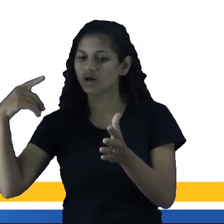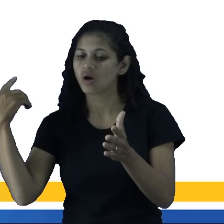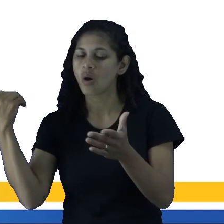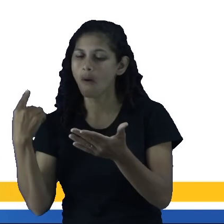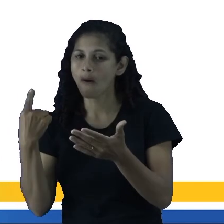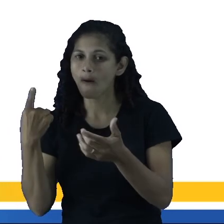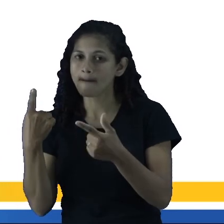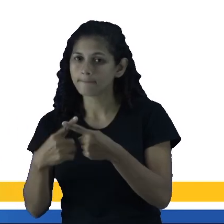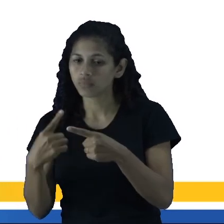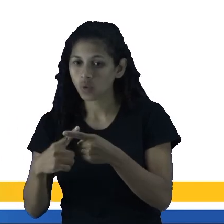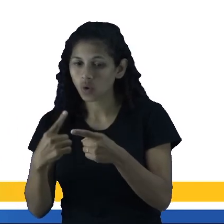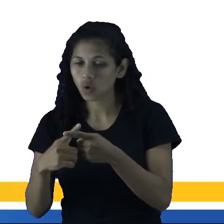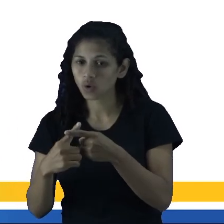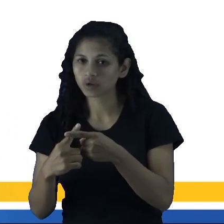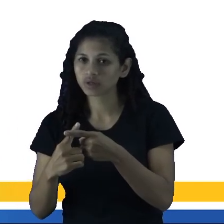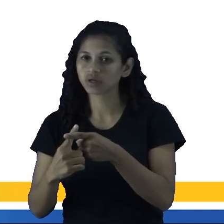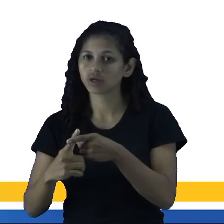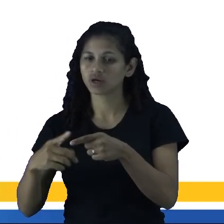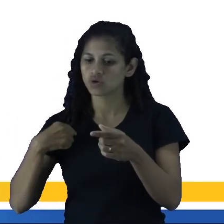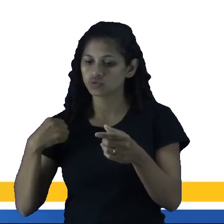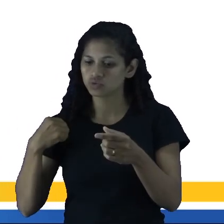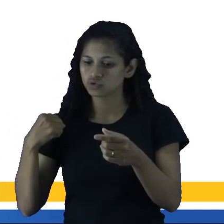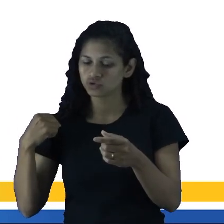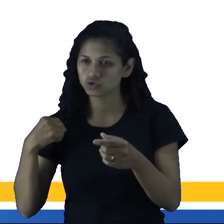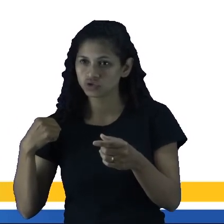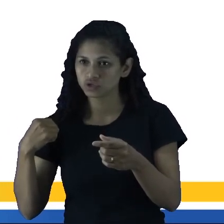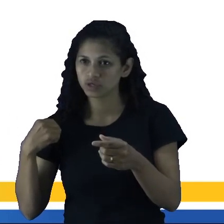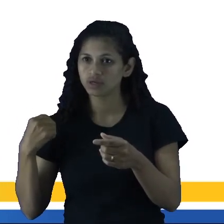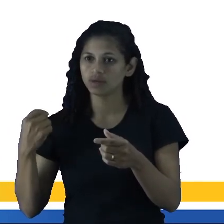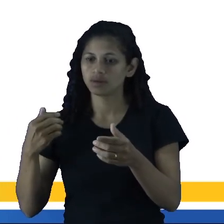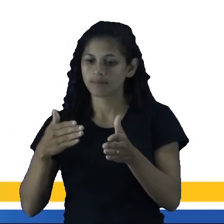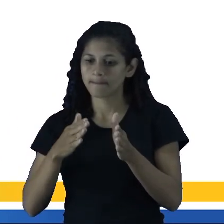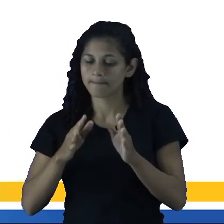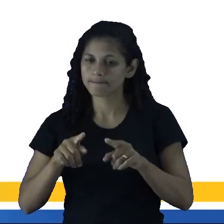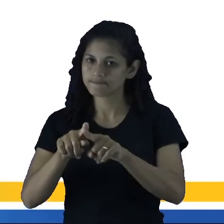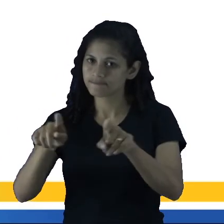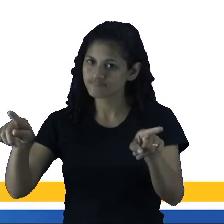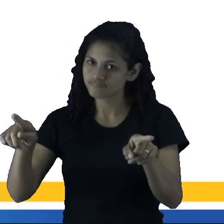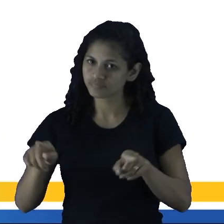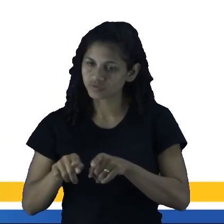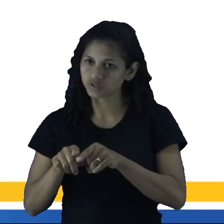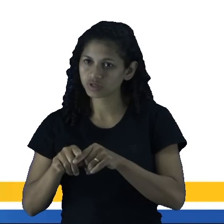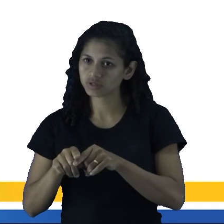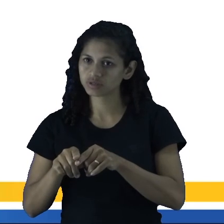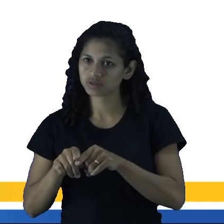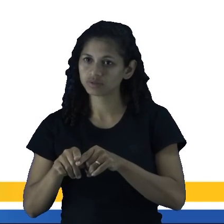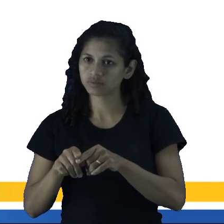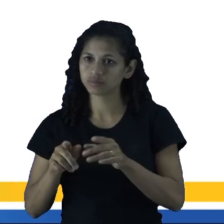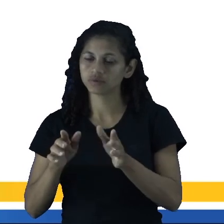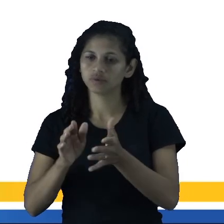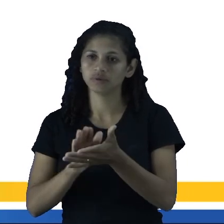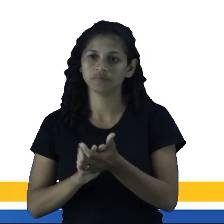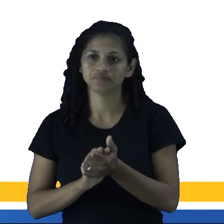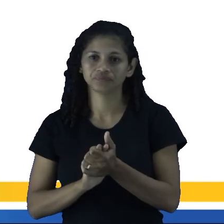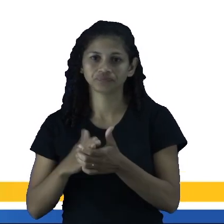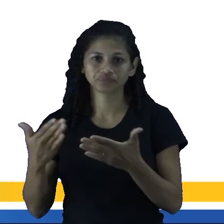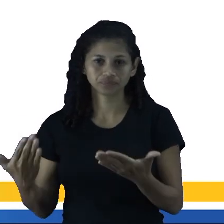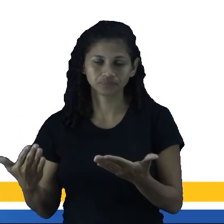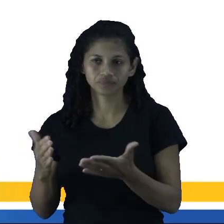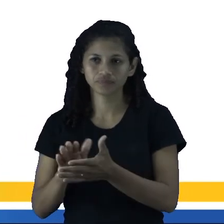de campo, o que torna esse agrupamento um arranjo. Como assim, professor? Aqui,